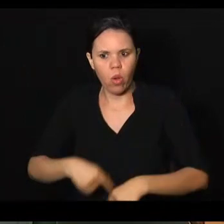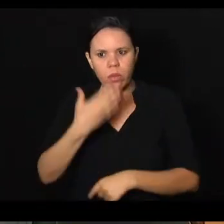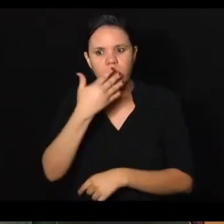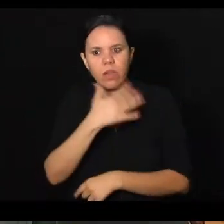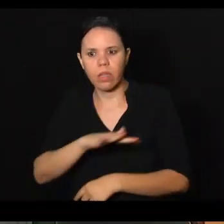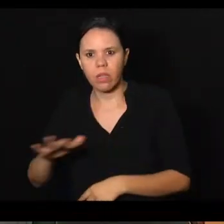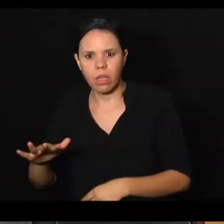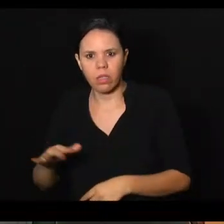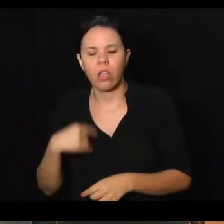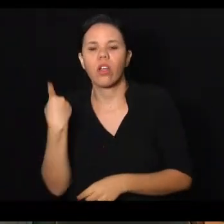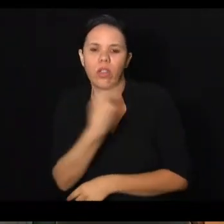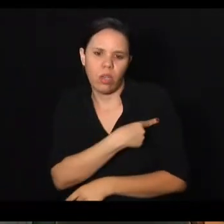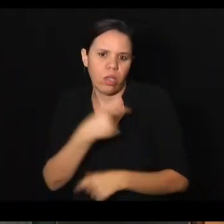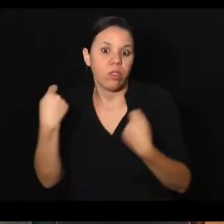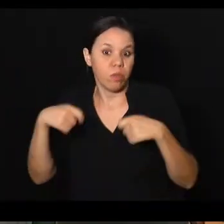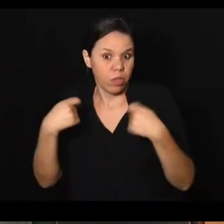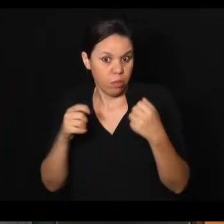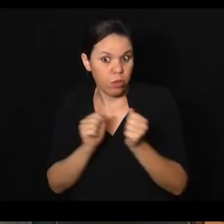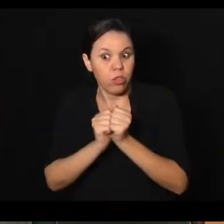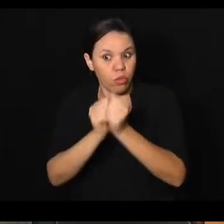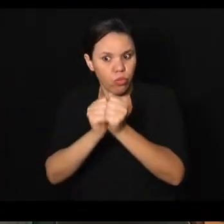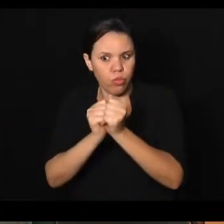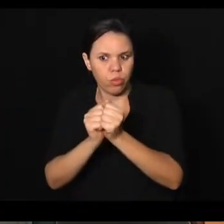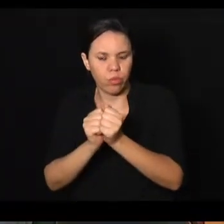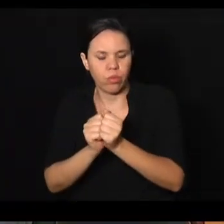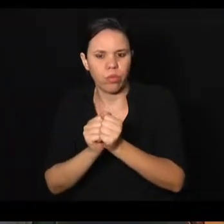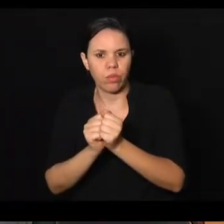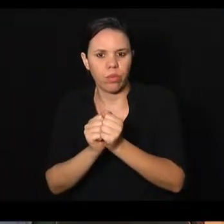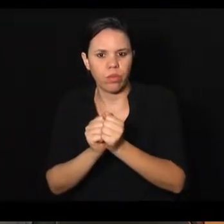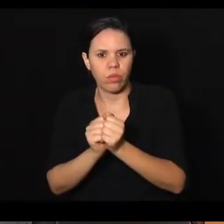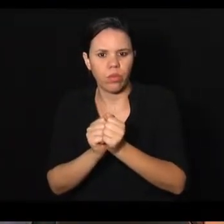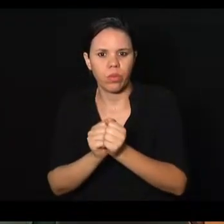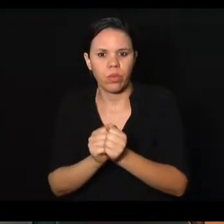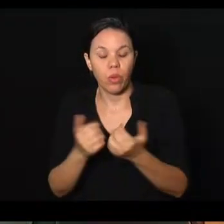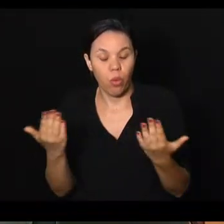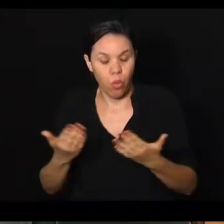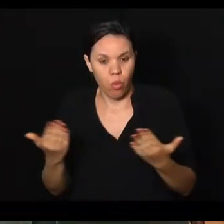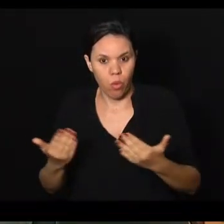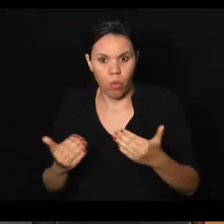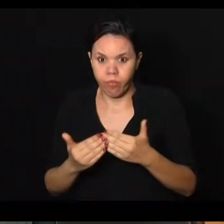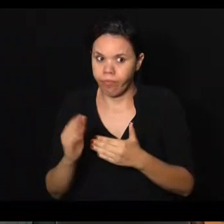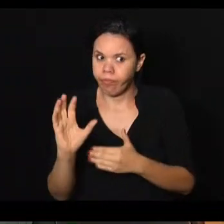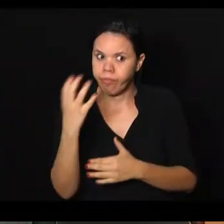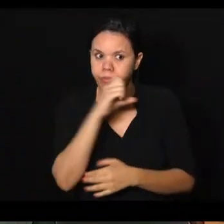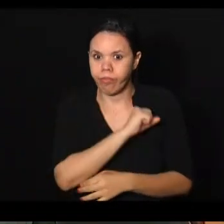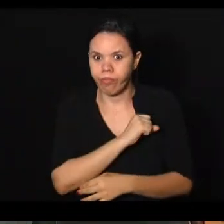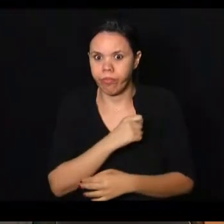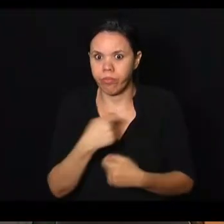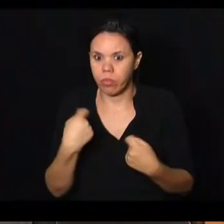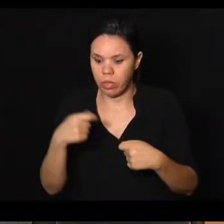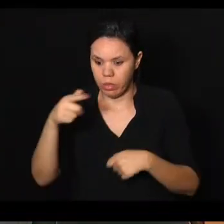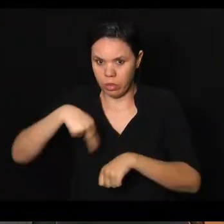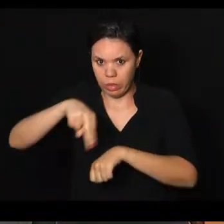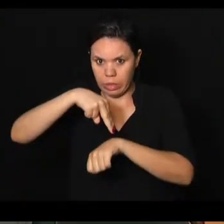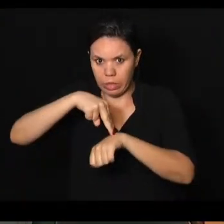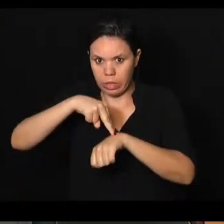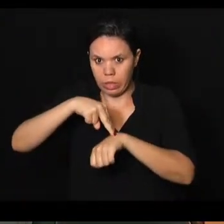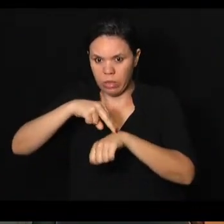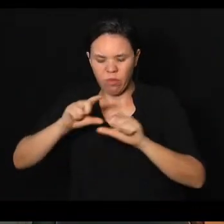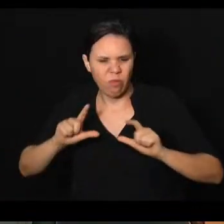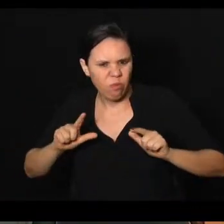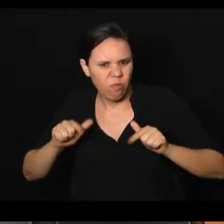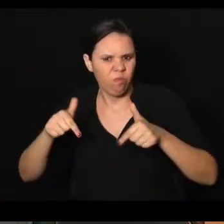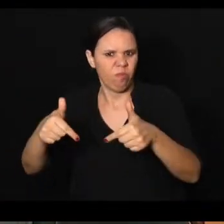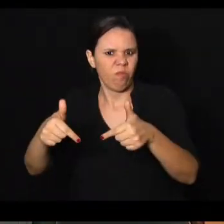criança, nós precisamos estar juntos. Urge a necessidade dessa nação se levantar em defesa